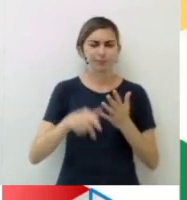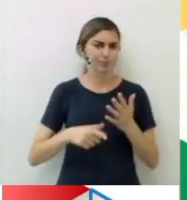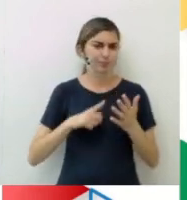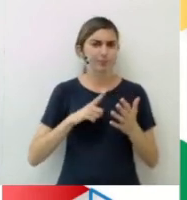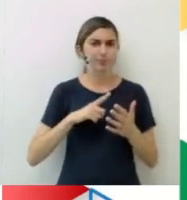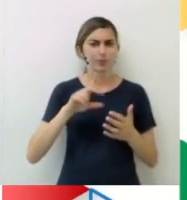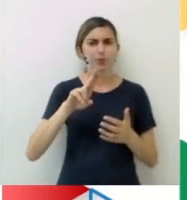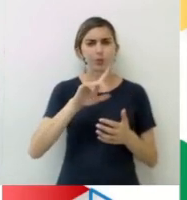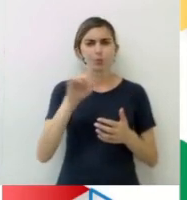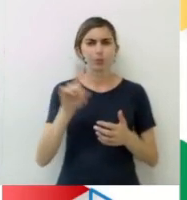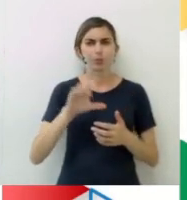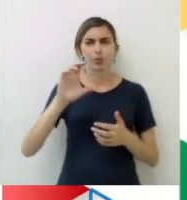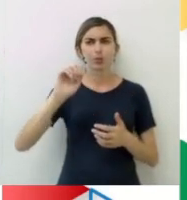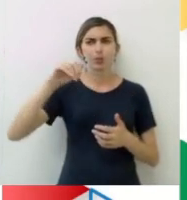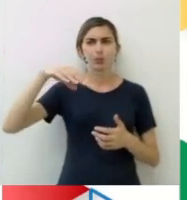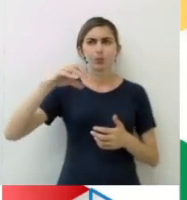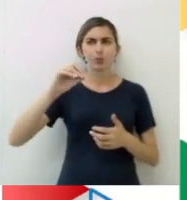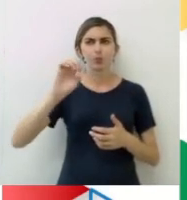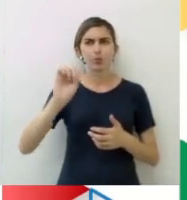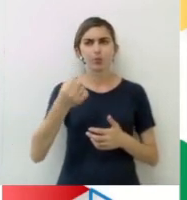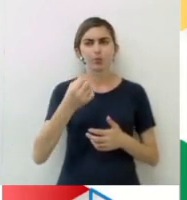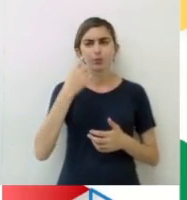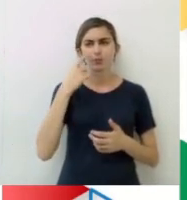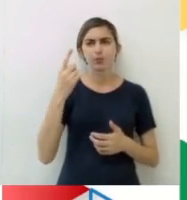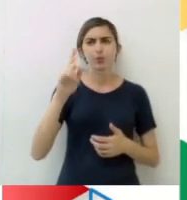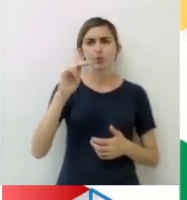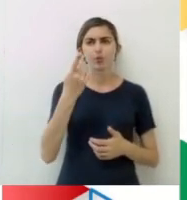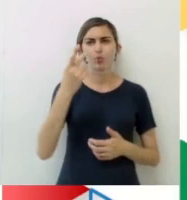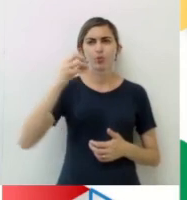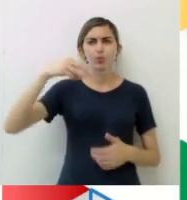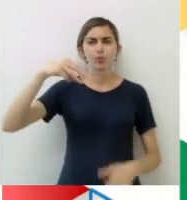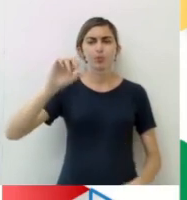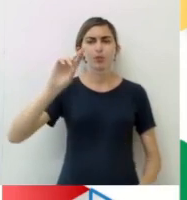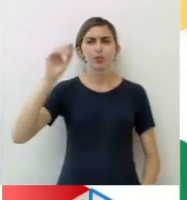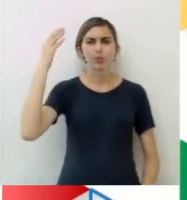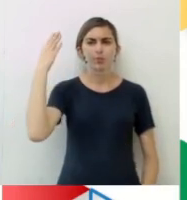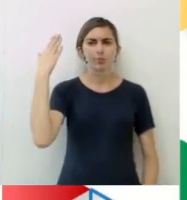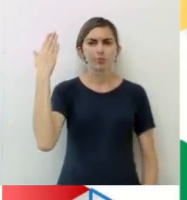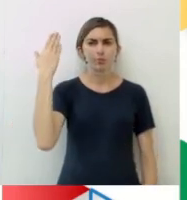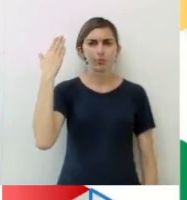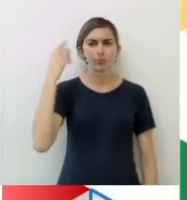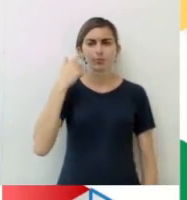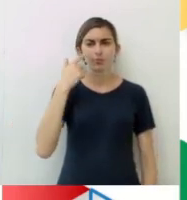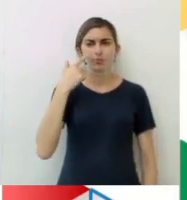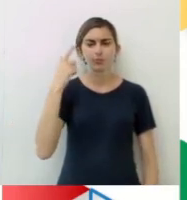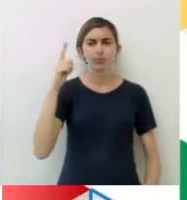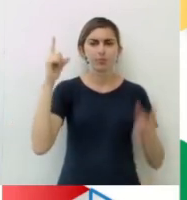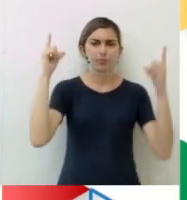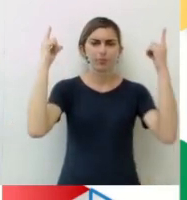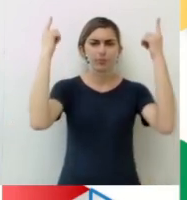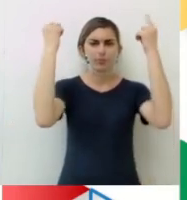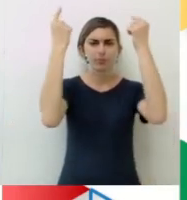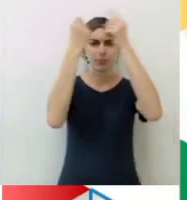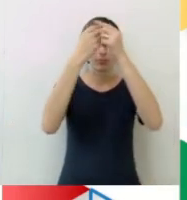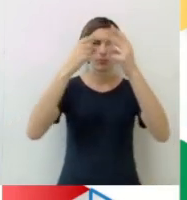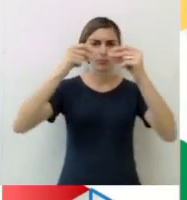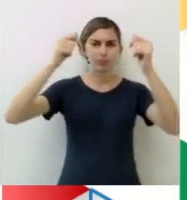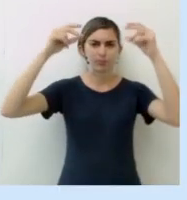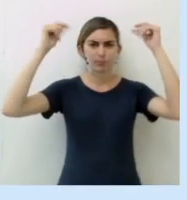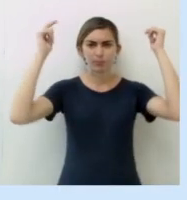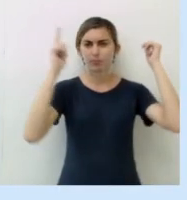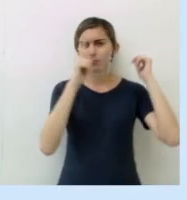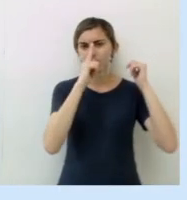de Luís de Camões. Olha aí na tela, Homero, certo? Vamos ver. Os gregos antigos